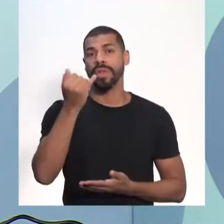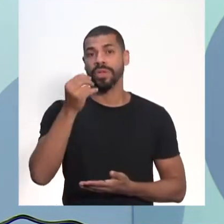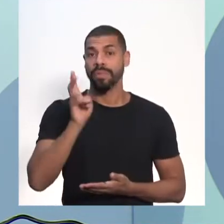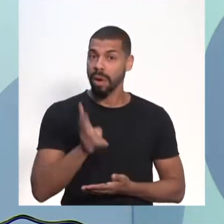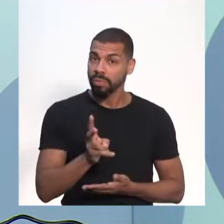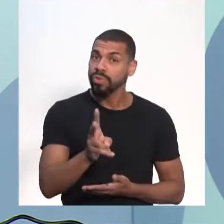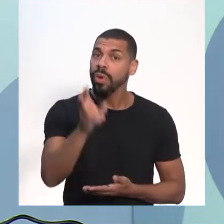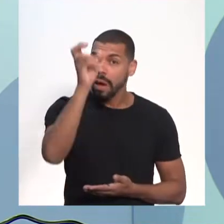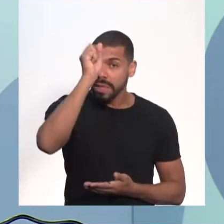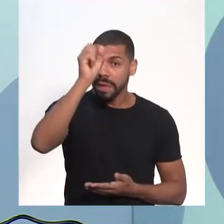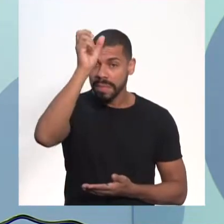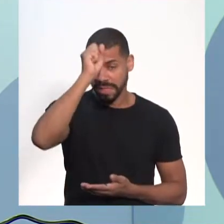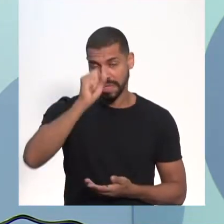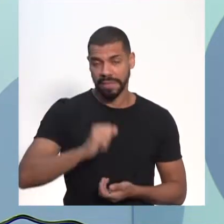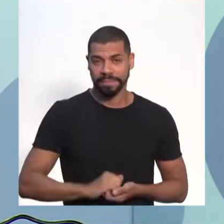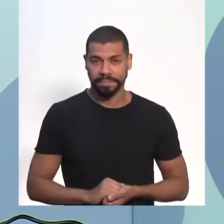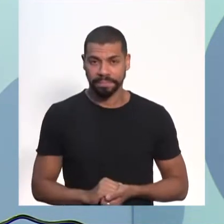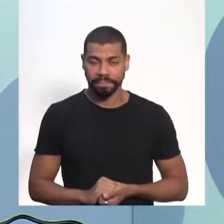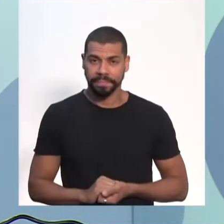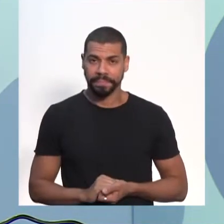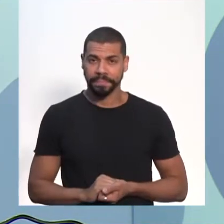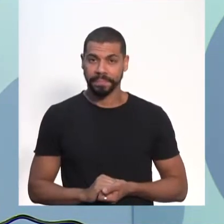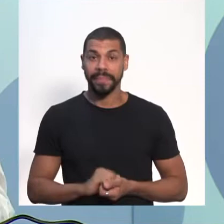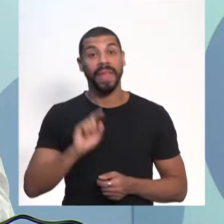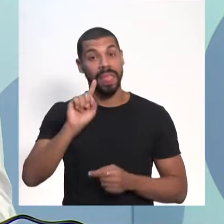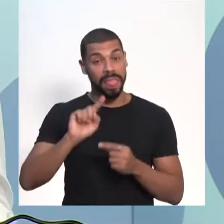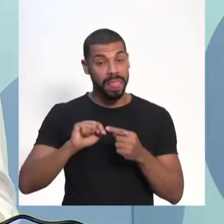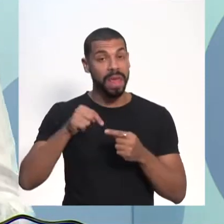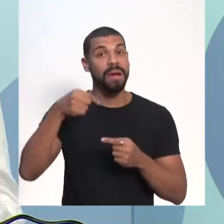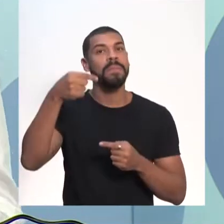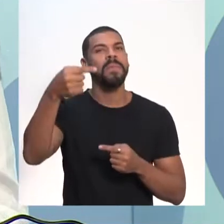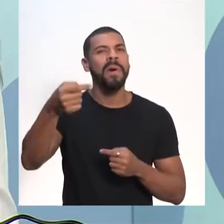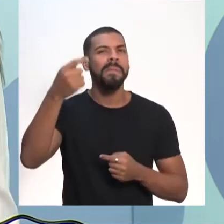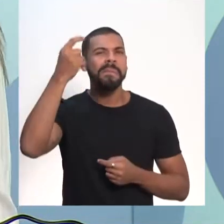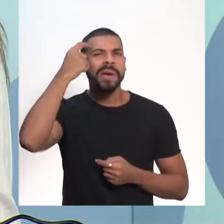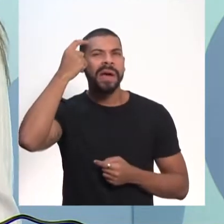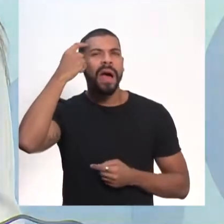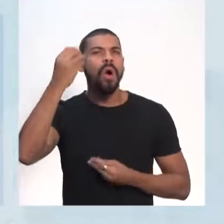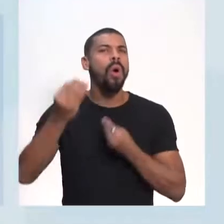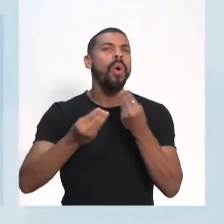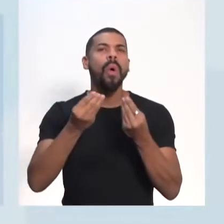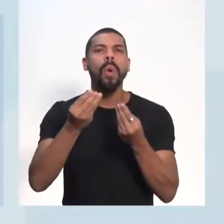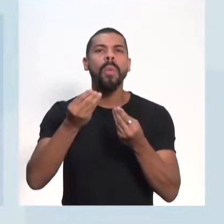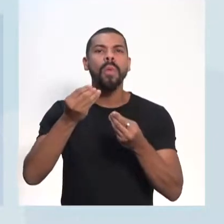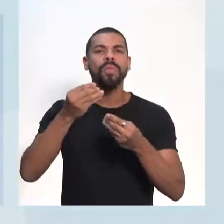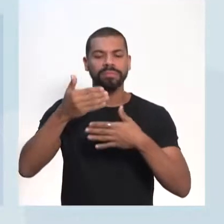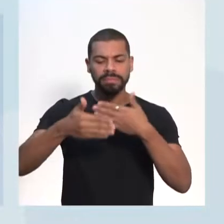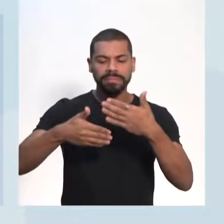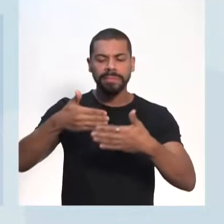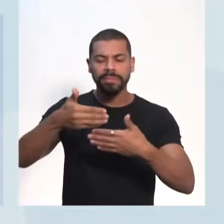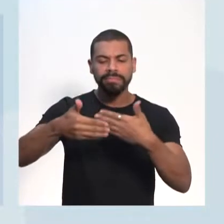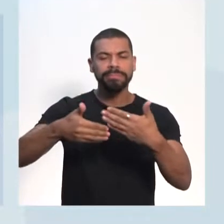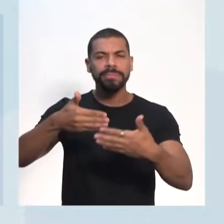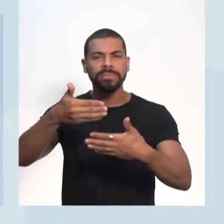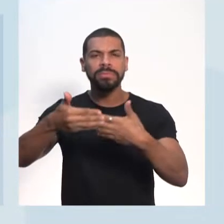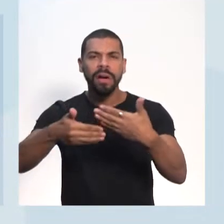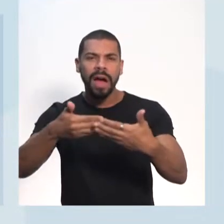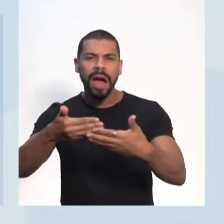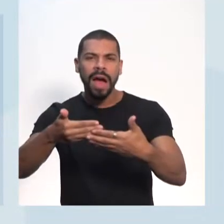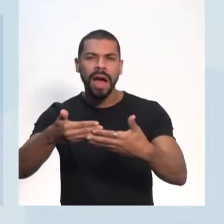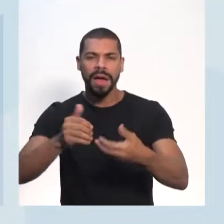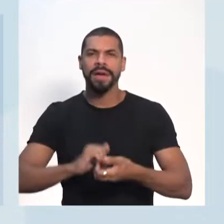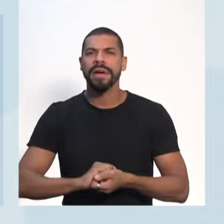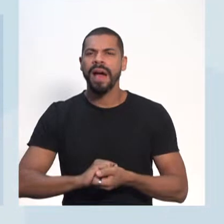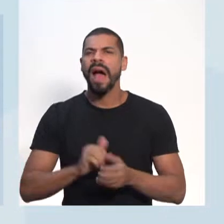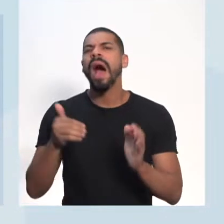dessa aprendizagem, né? E aí, depois, pensar o quanto foi possível desenvolver. E aí, aquela parada, né?